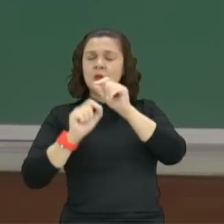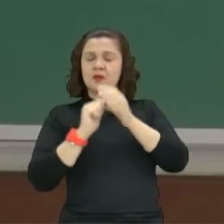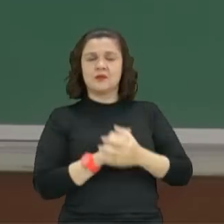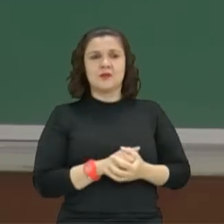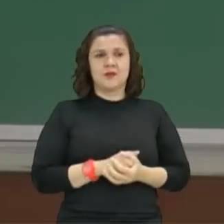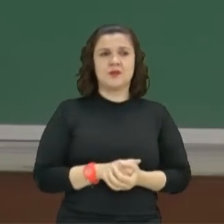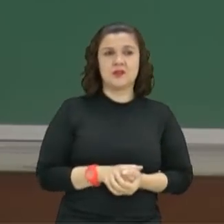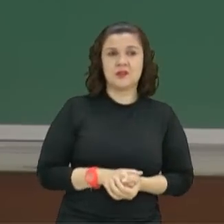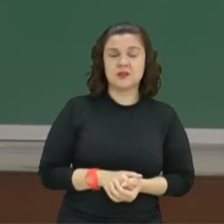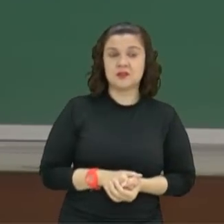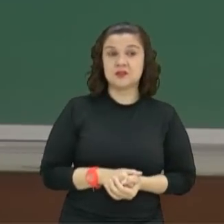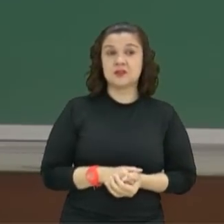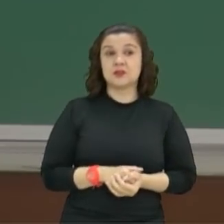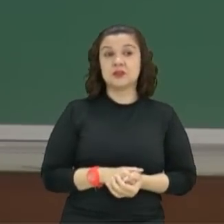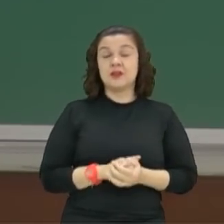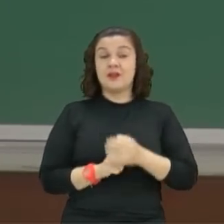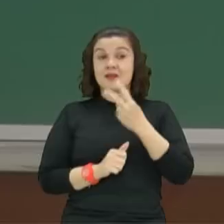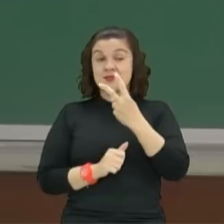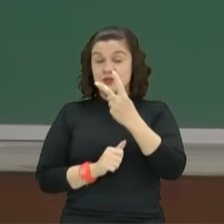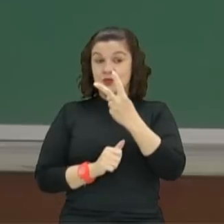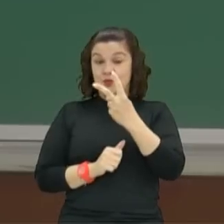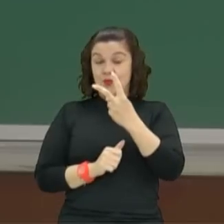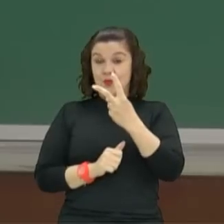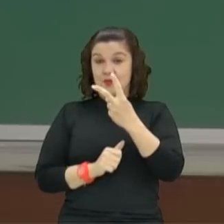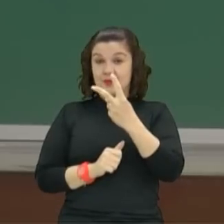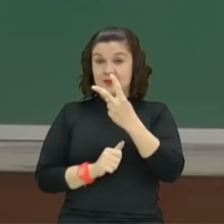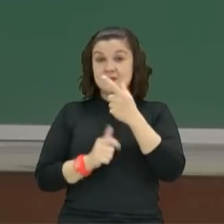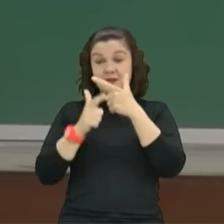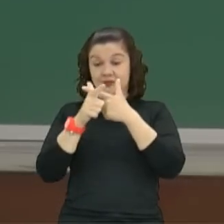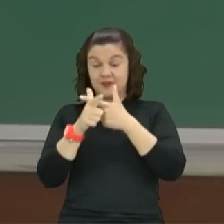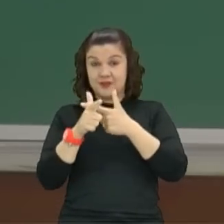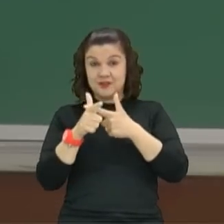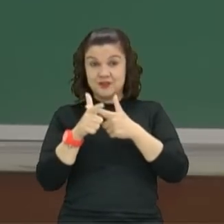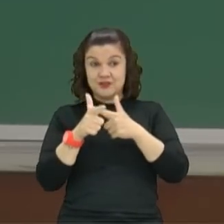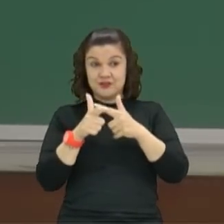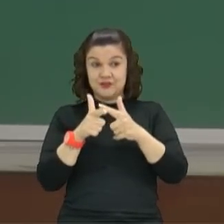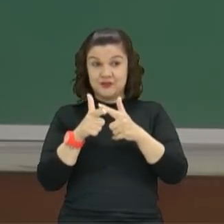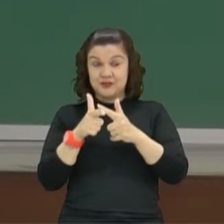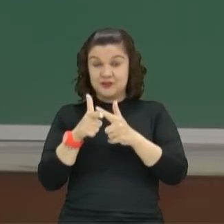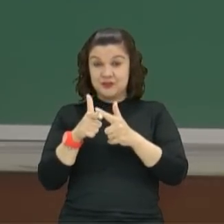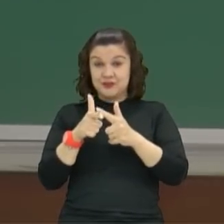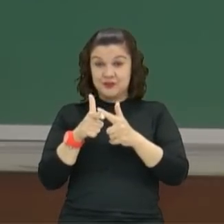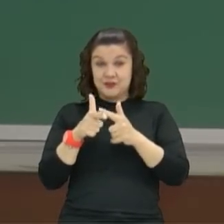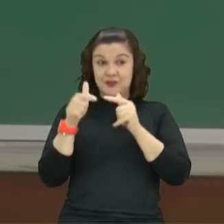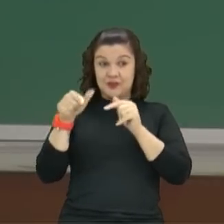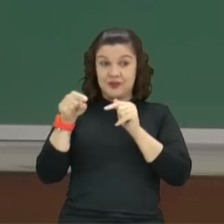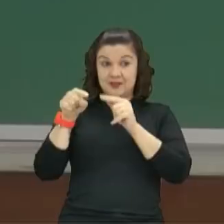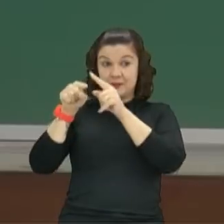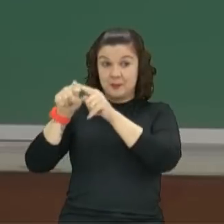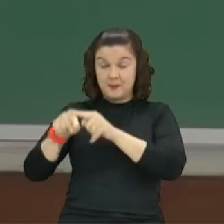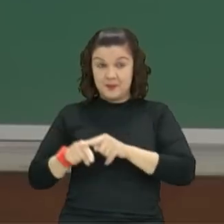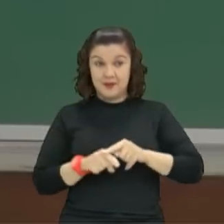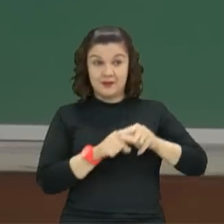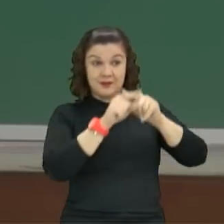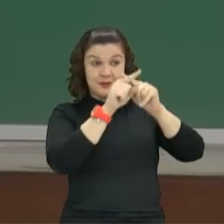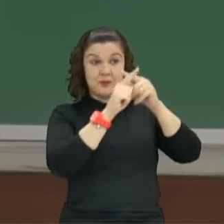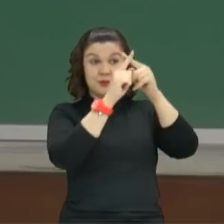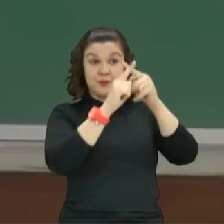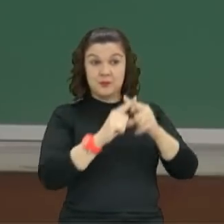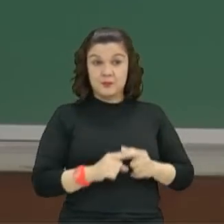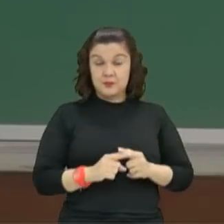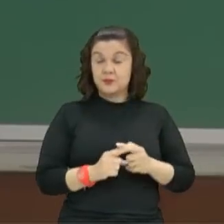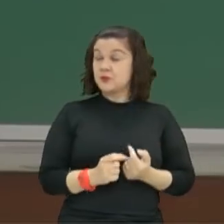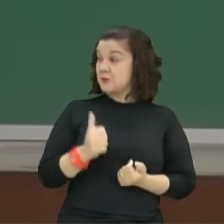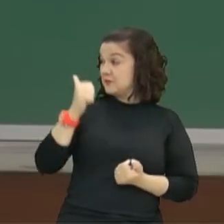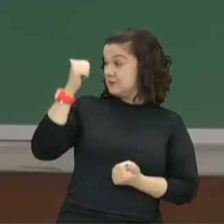ó? Simplesmente esse 2, ele passou, ele estava dividindo aqui no segundo membro, ele passou para o primeiro membro,